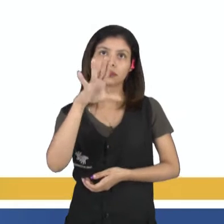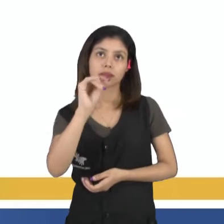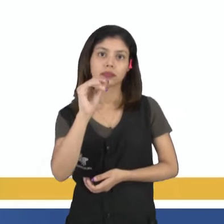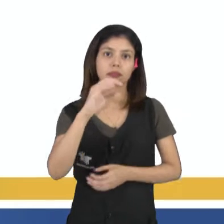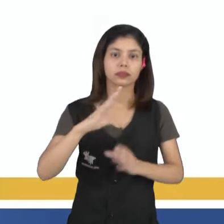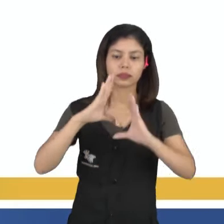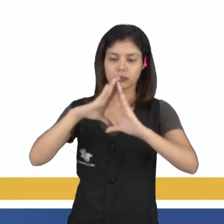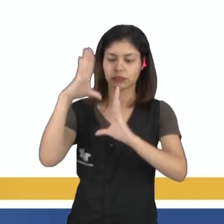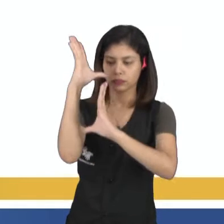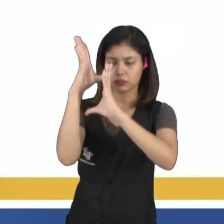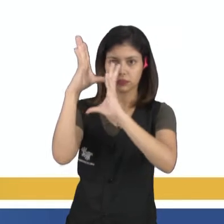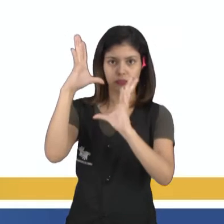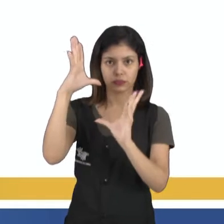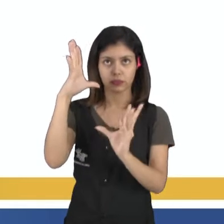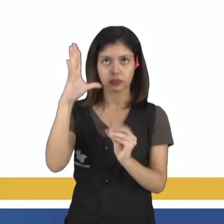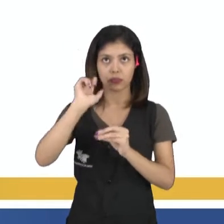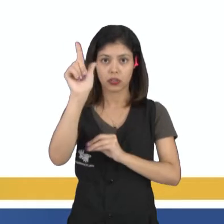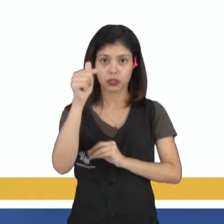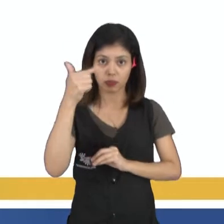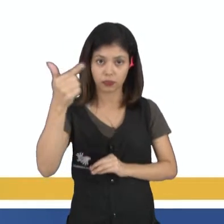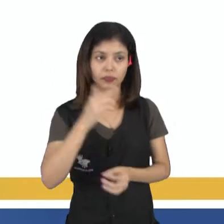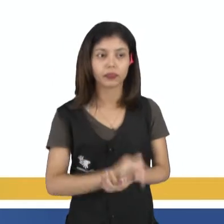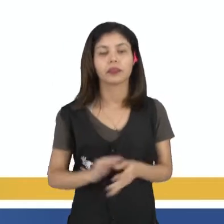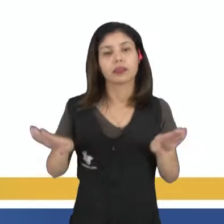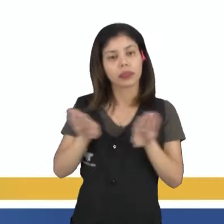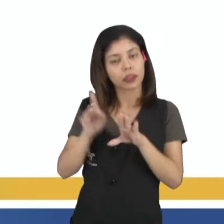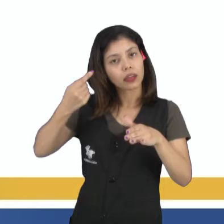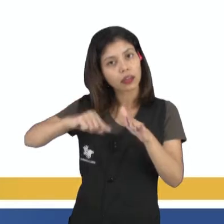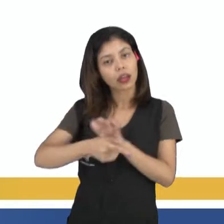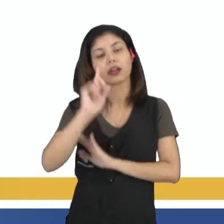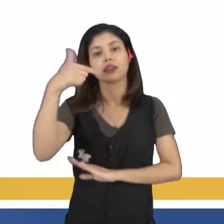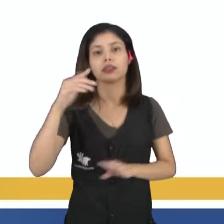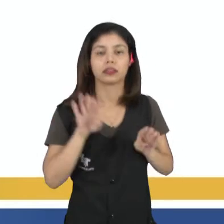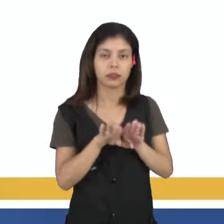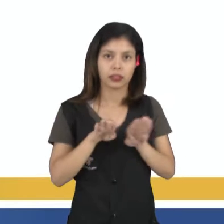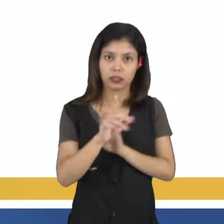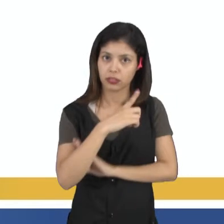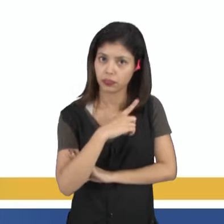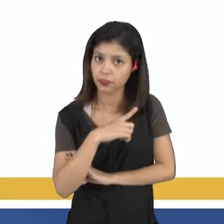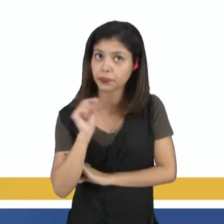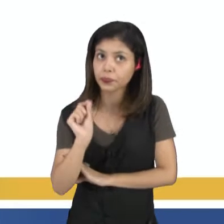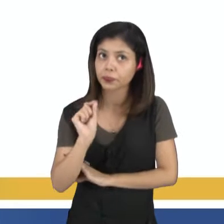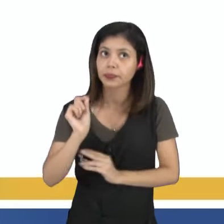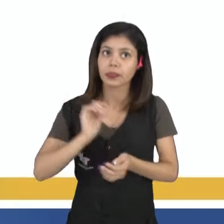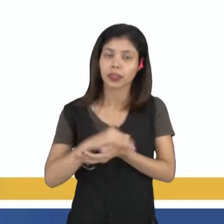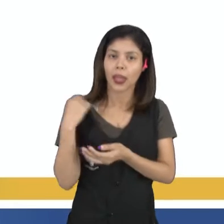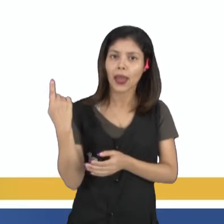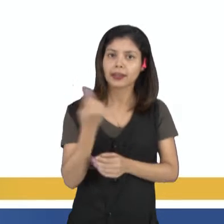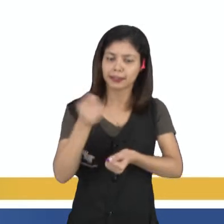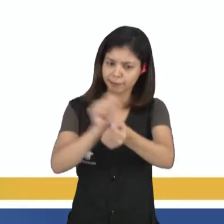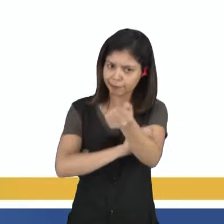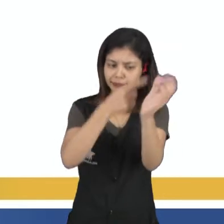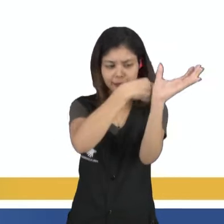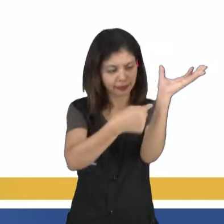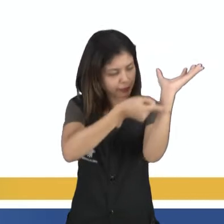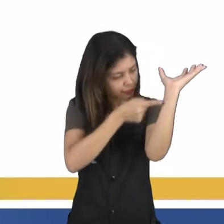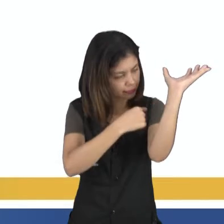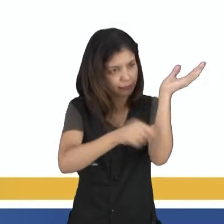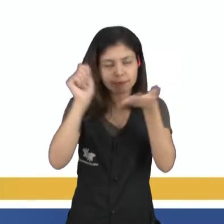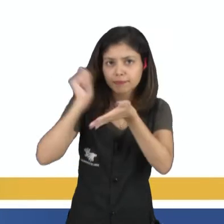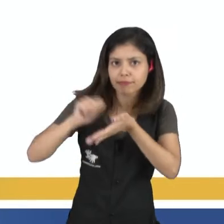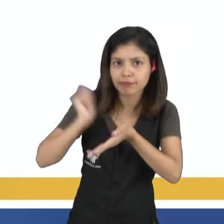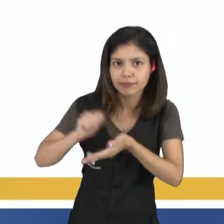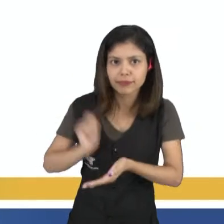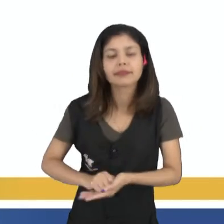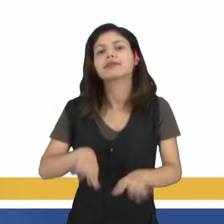tabaco Cacau e outros né então assim mesmo dentro desse desses outros a gente tem também aí a nossa borracha aqui na região Amazônica